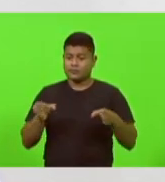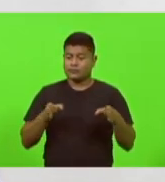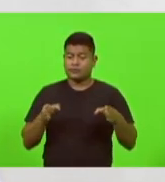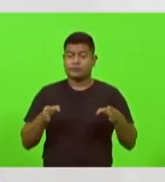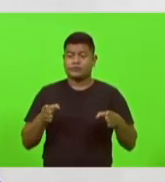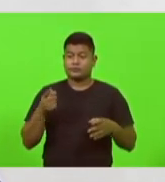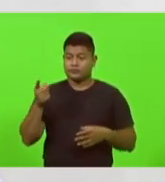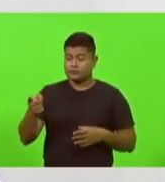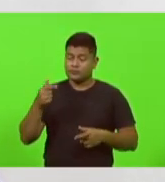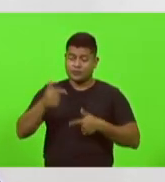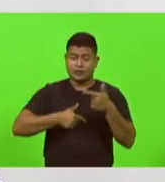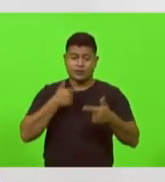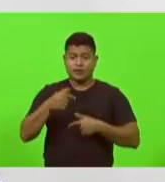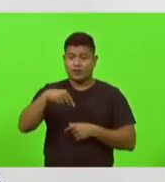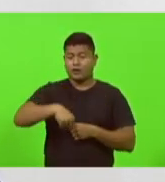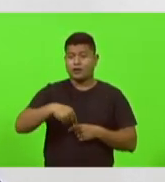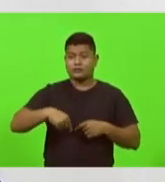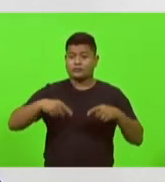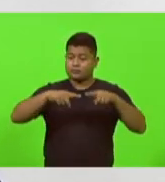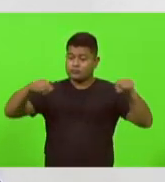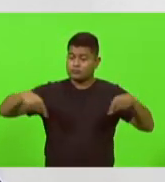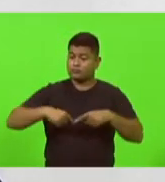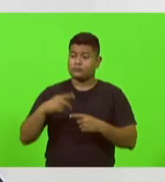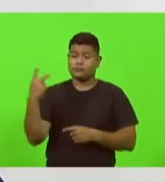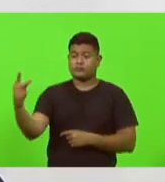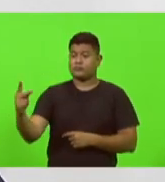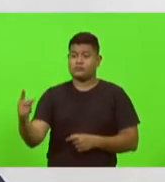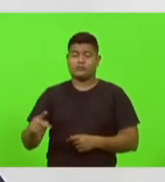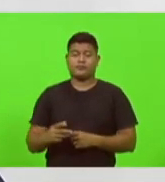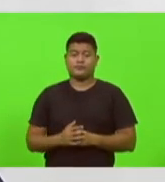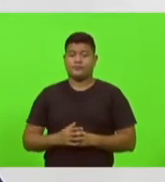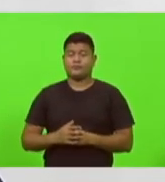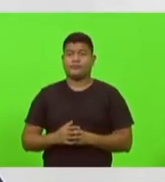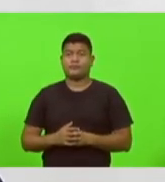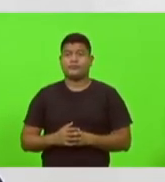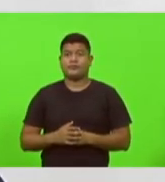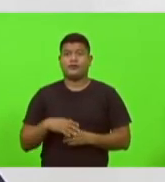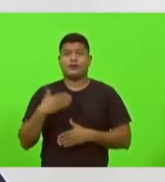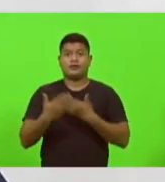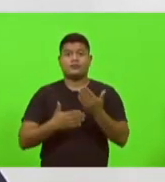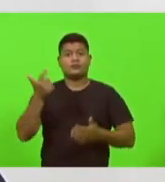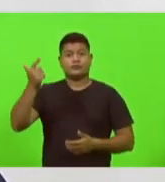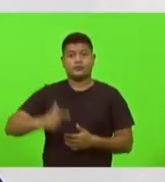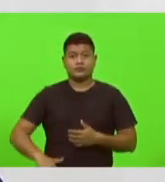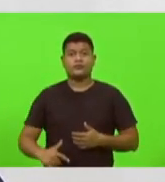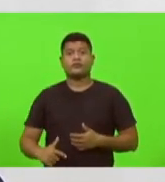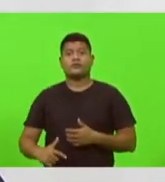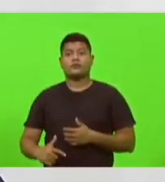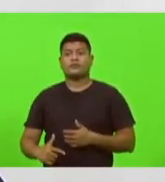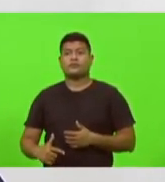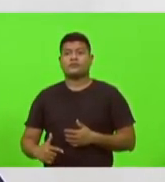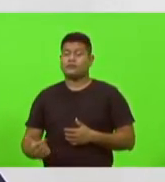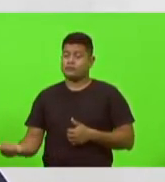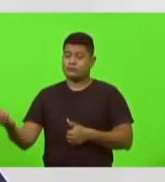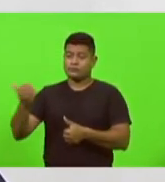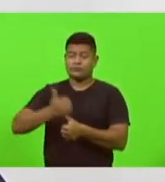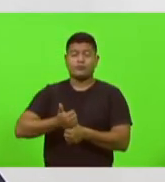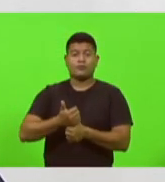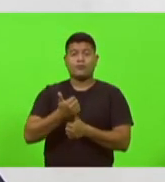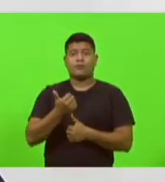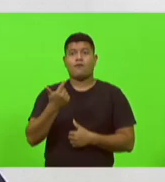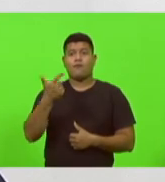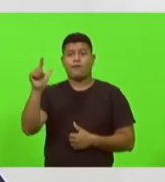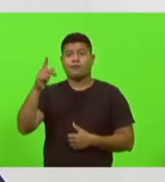aqui, o gabinete é seu. E depois voltou mais uma vez a assumir como parlamentar.